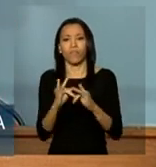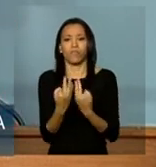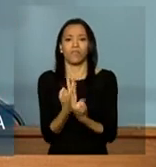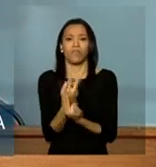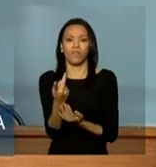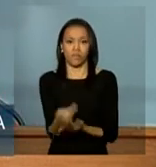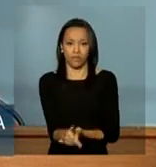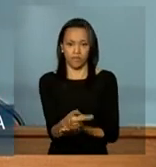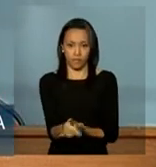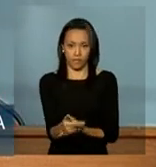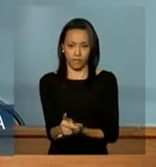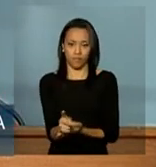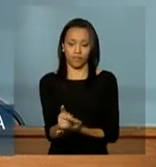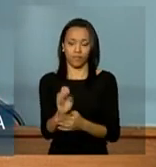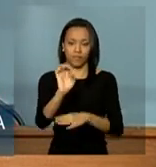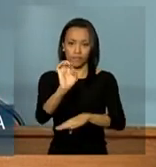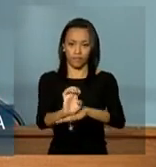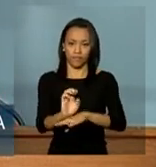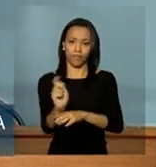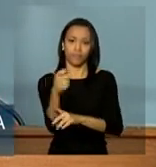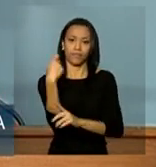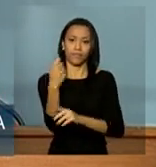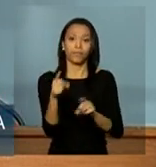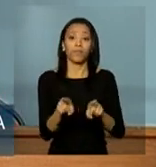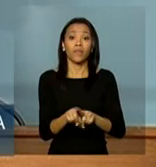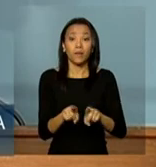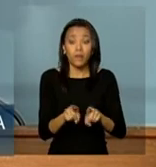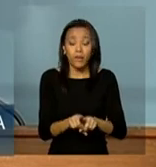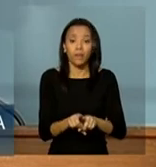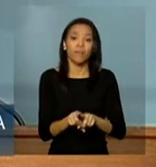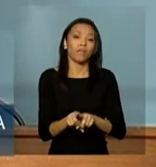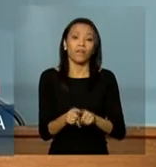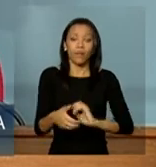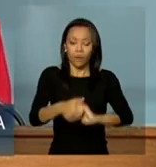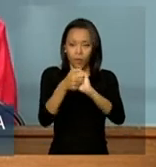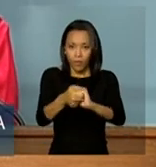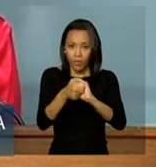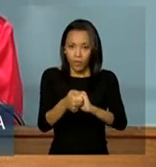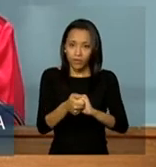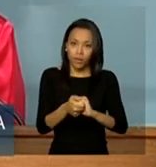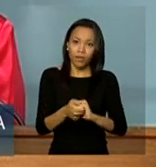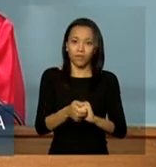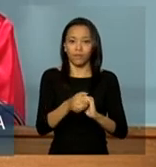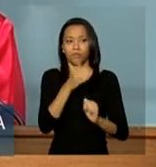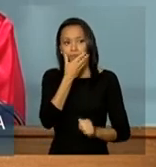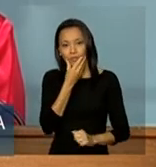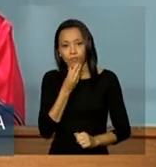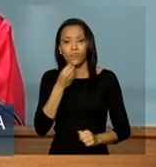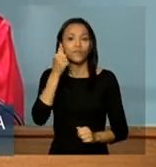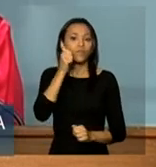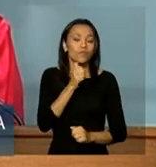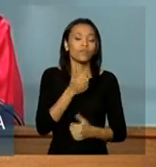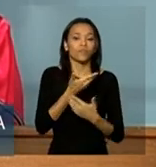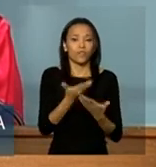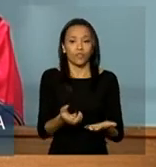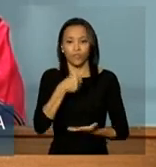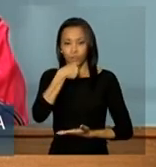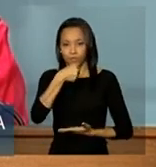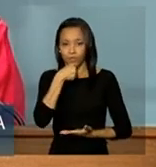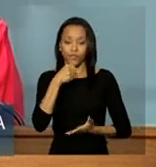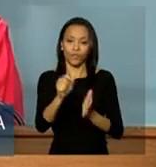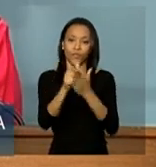Sul. Cumprimentar ainda os senhores e as senhoras jornalistas, os